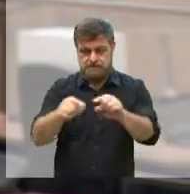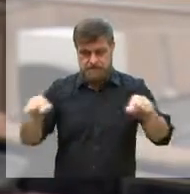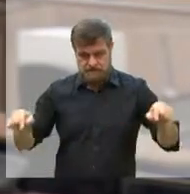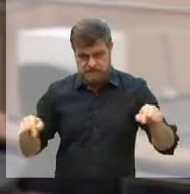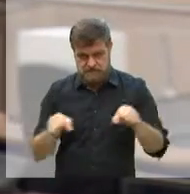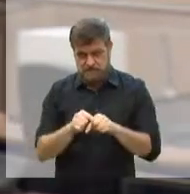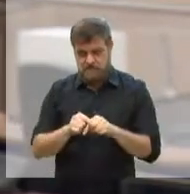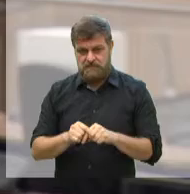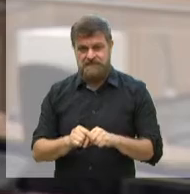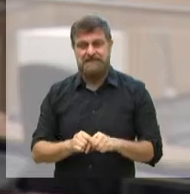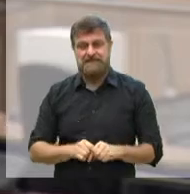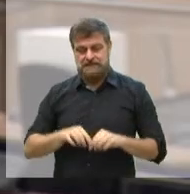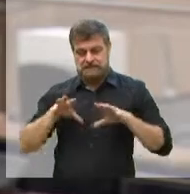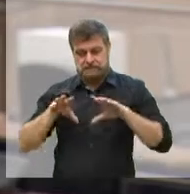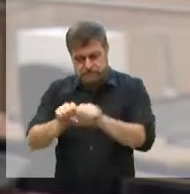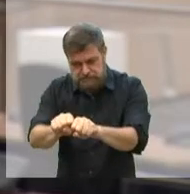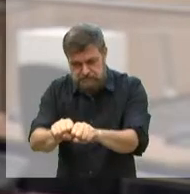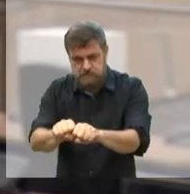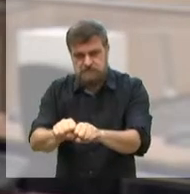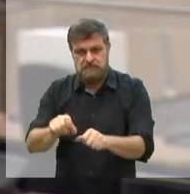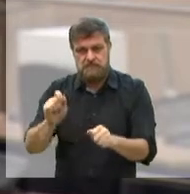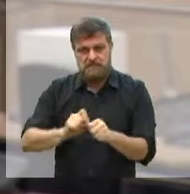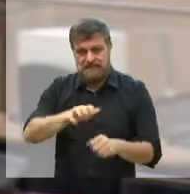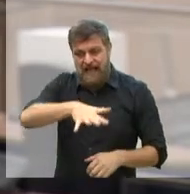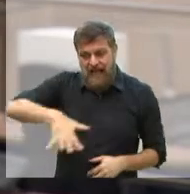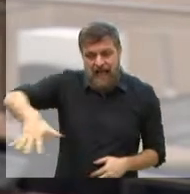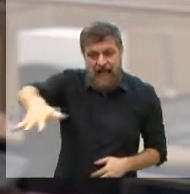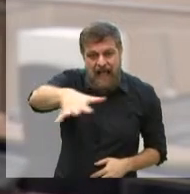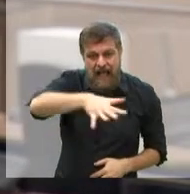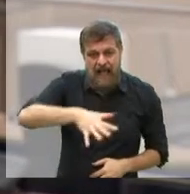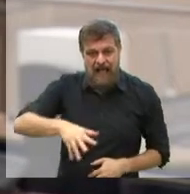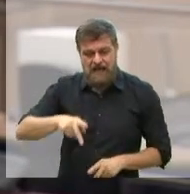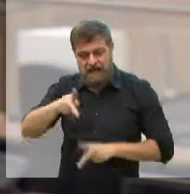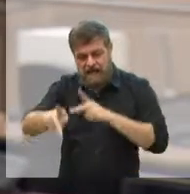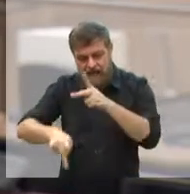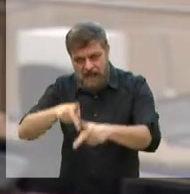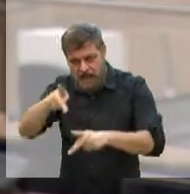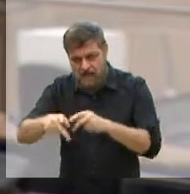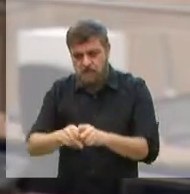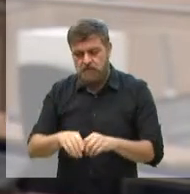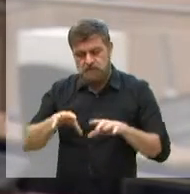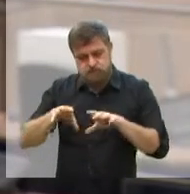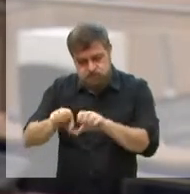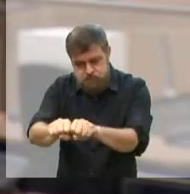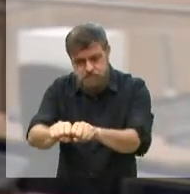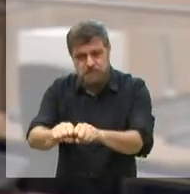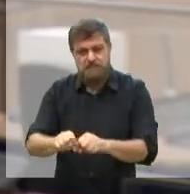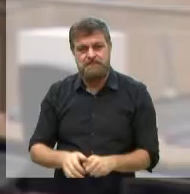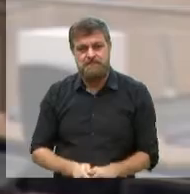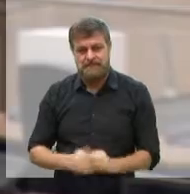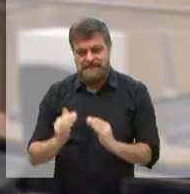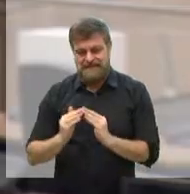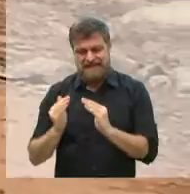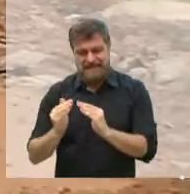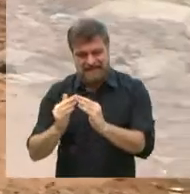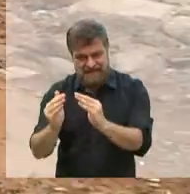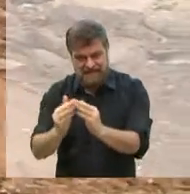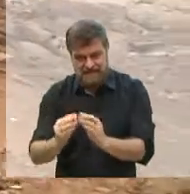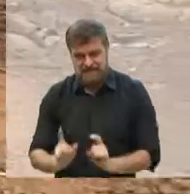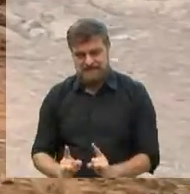desapropriação, essa é a palavra, que declara a área de utilidade pública para fins de desapropriação de